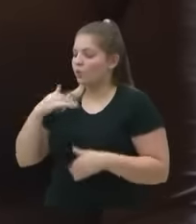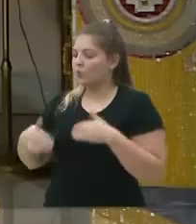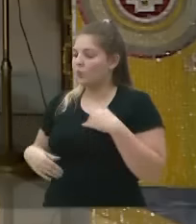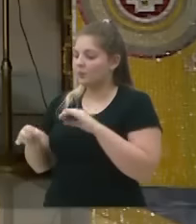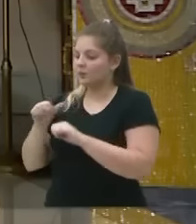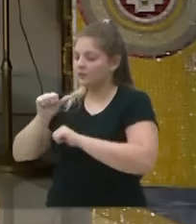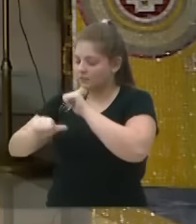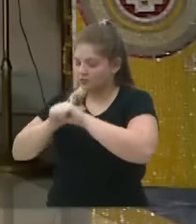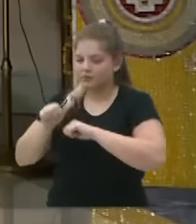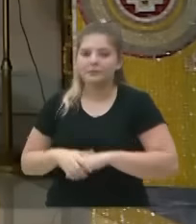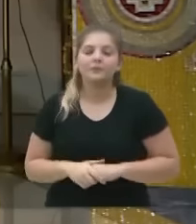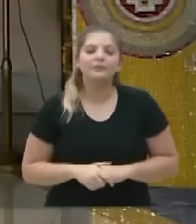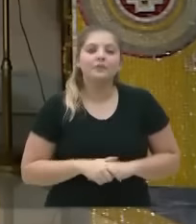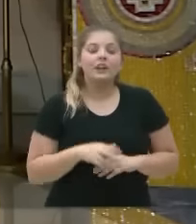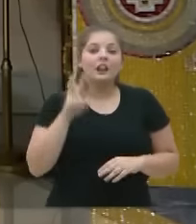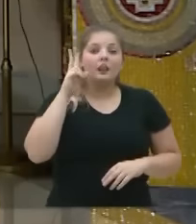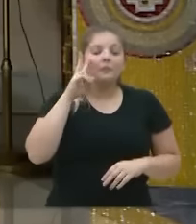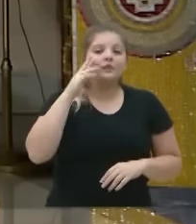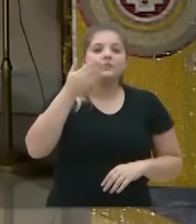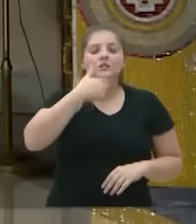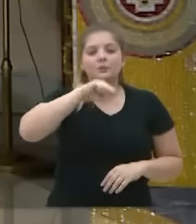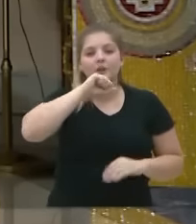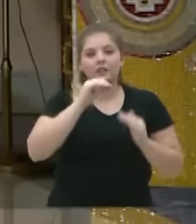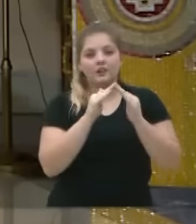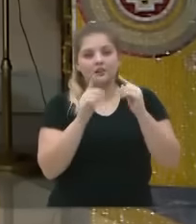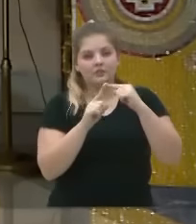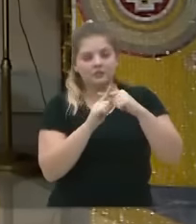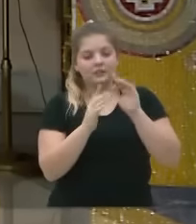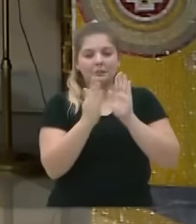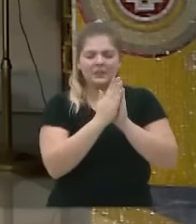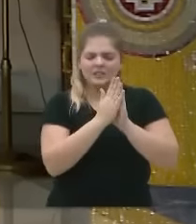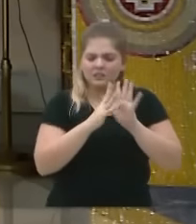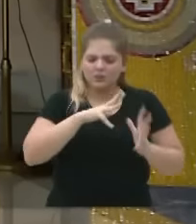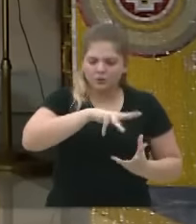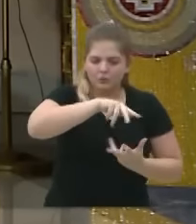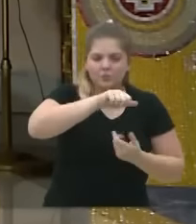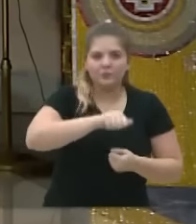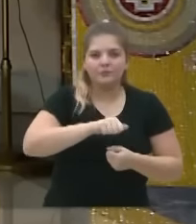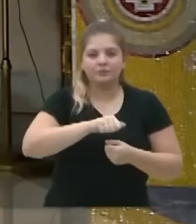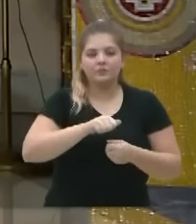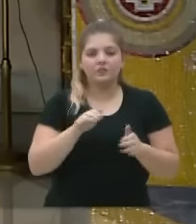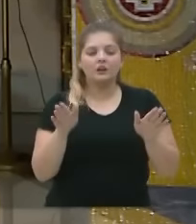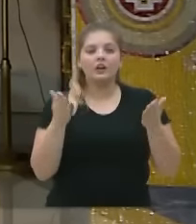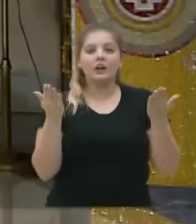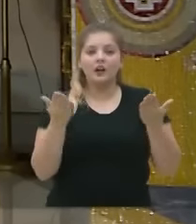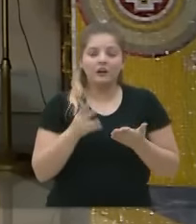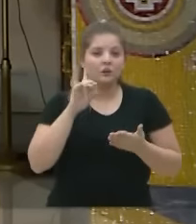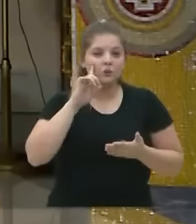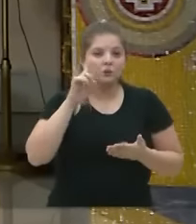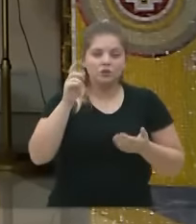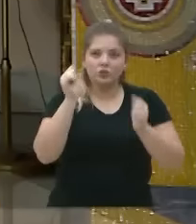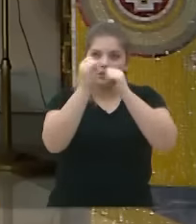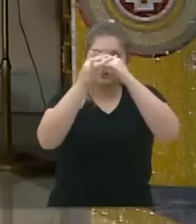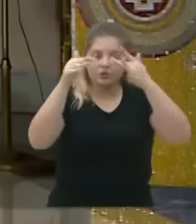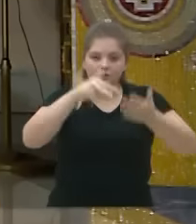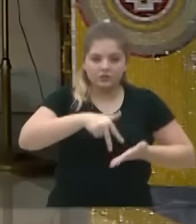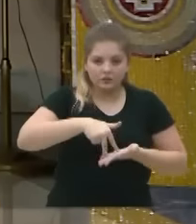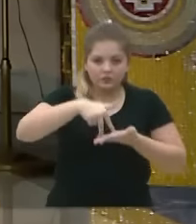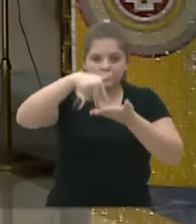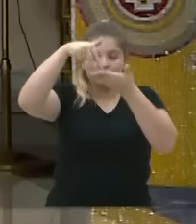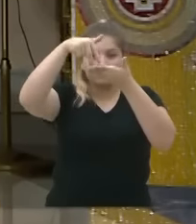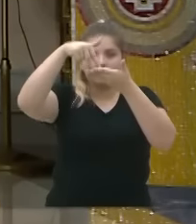corpo. Lembrai-vos, ó Pai, da vossa Igreja que se faz presente pelo mundo inteiro e aqui convocada no dia glorioso da